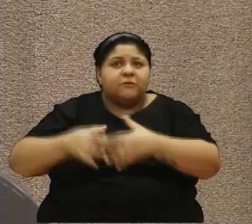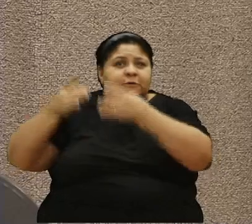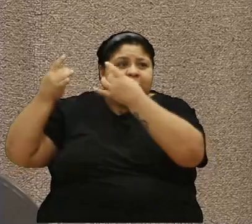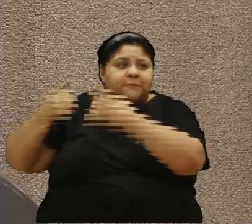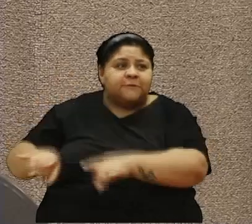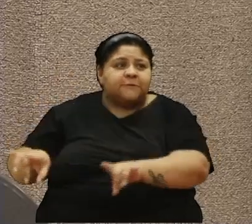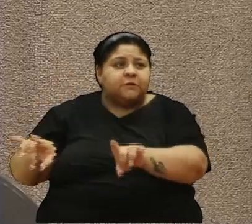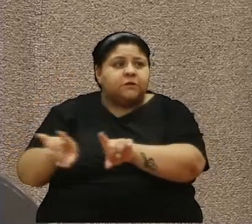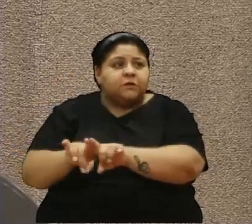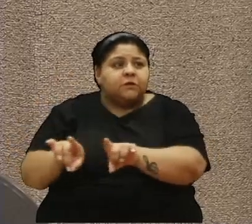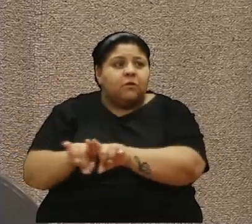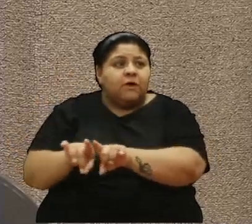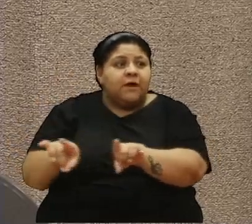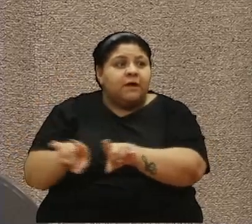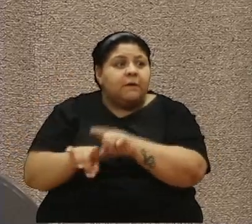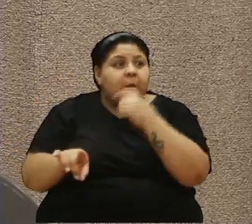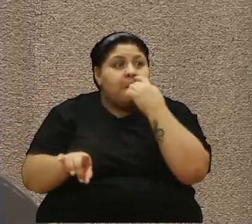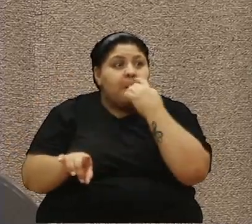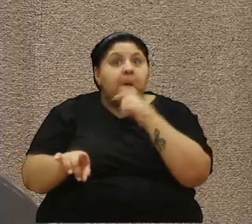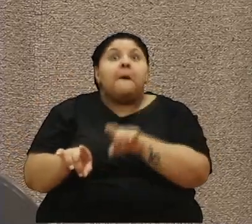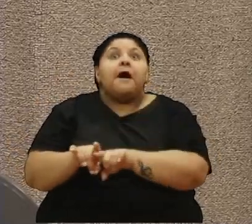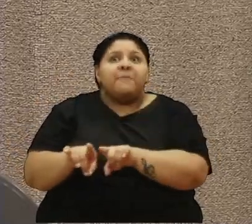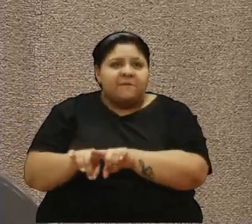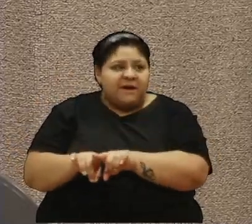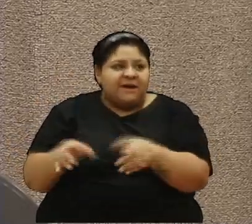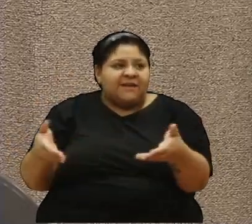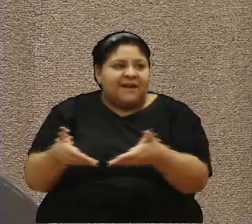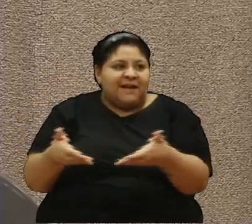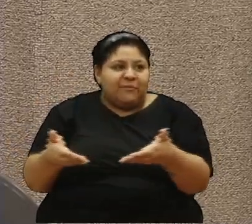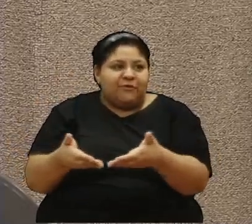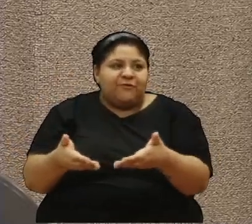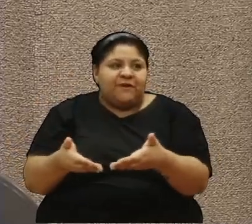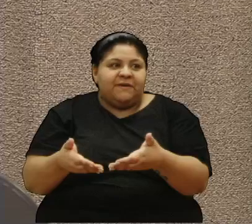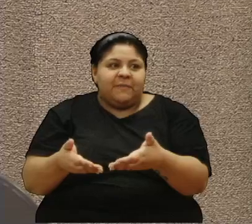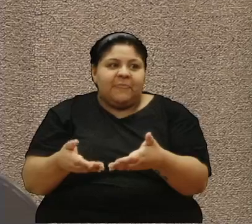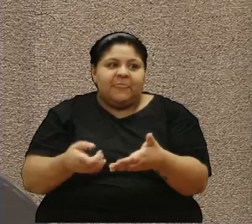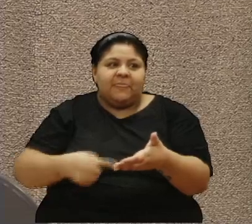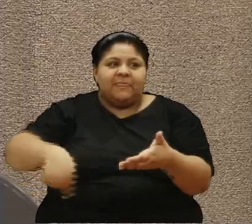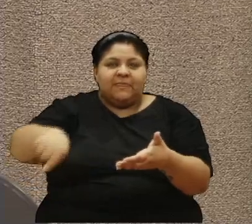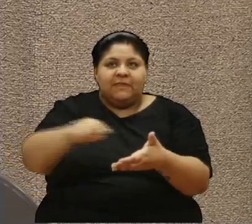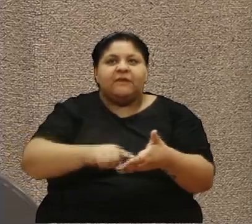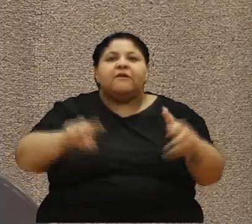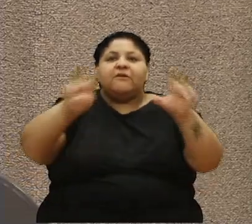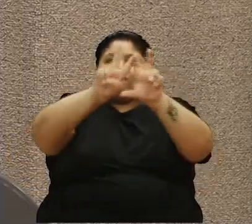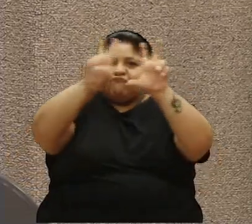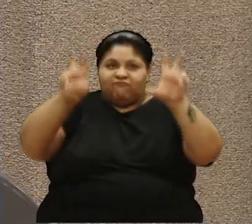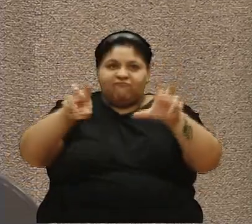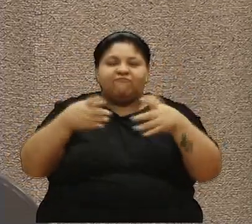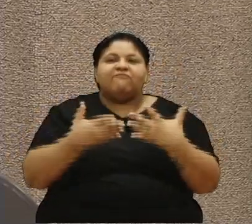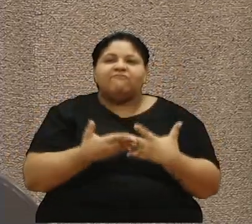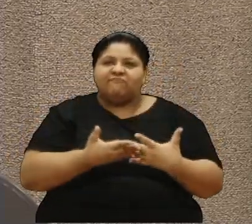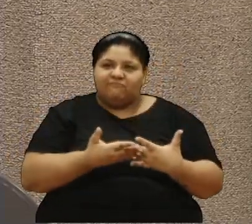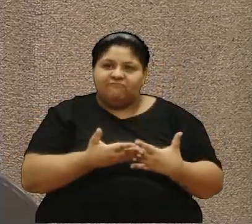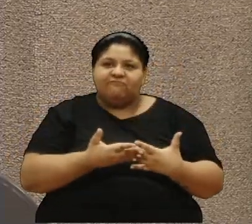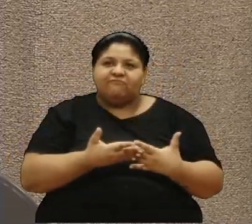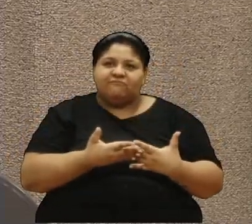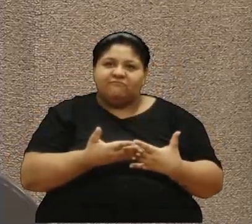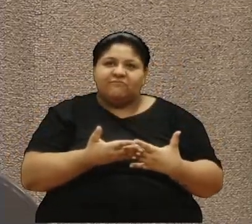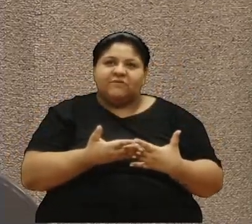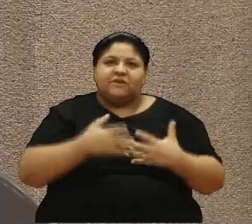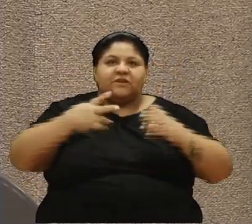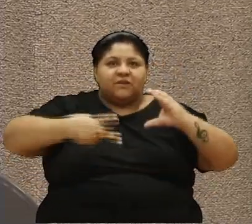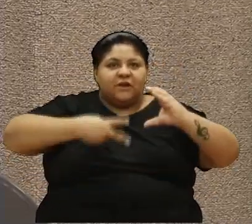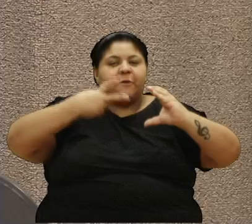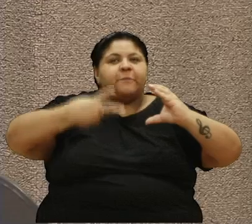nos arroios. Então, é uma temática, sem dúvida nenhuma, que a Câmara